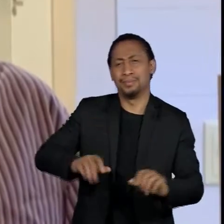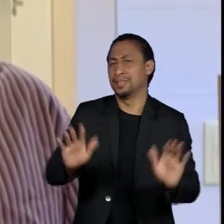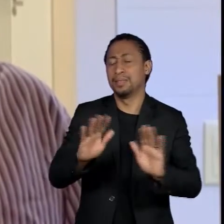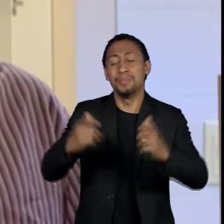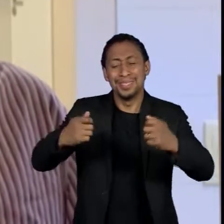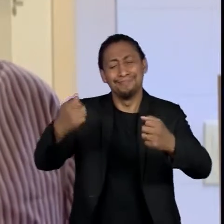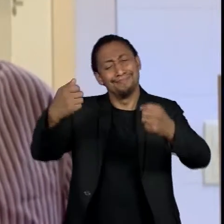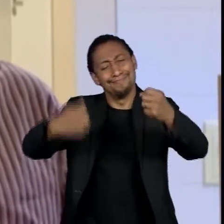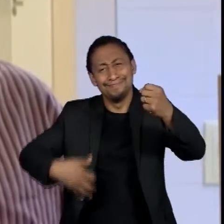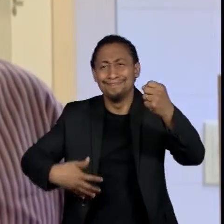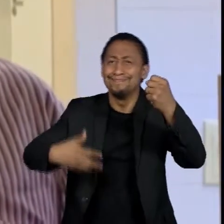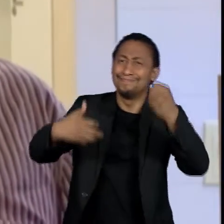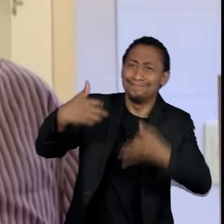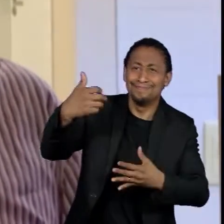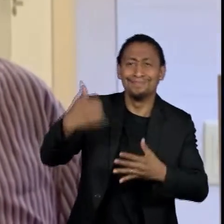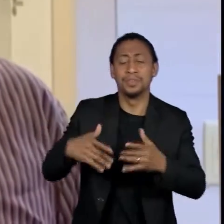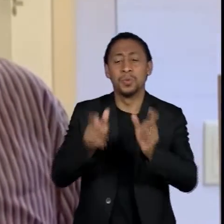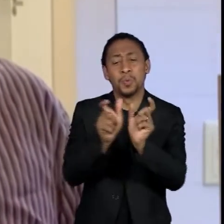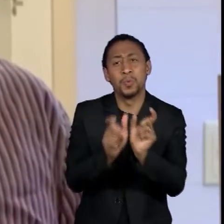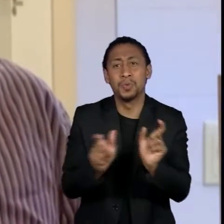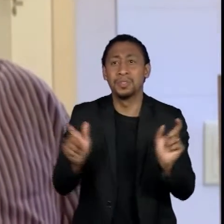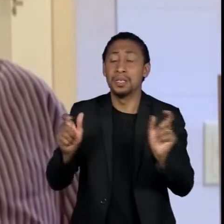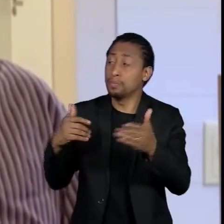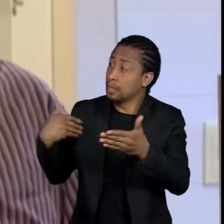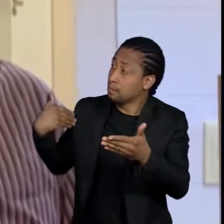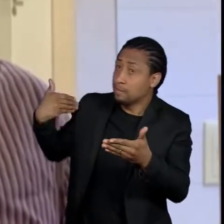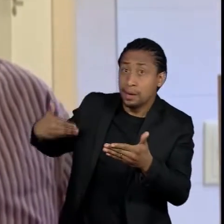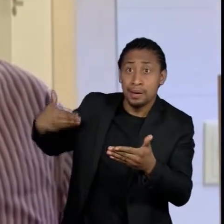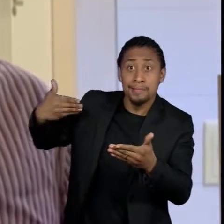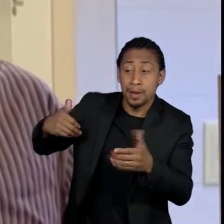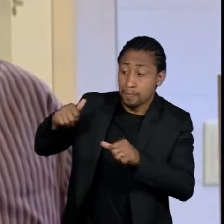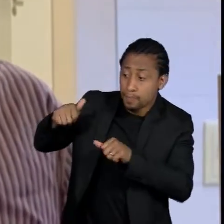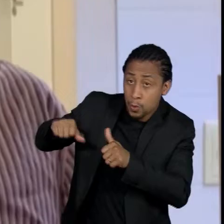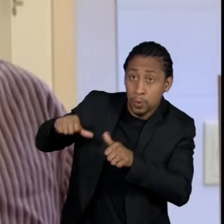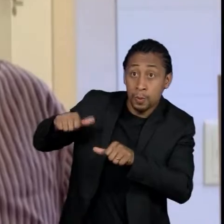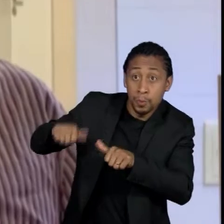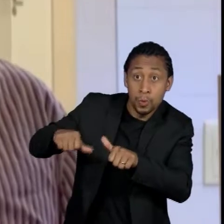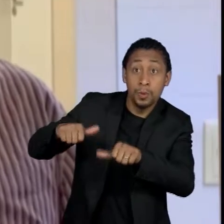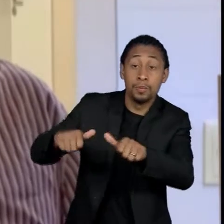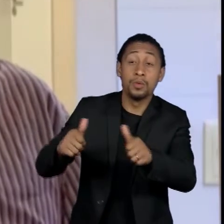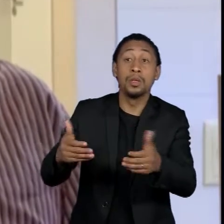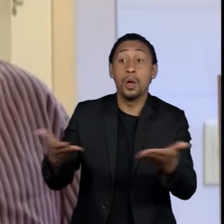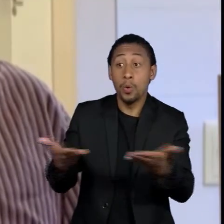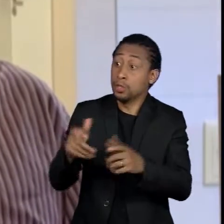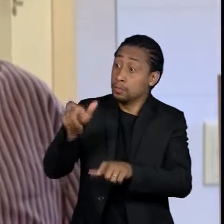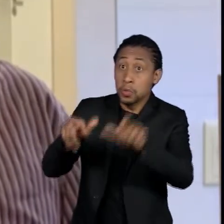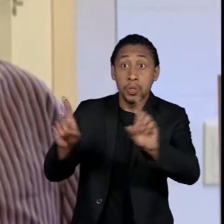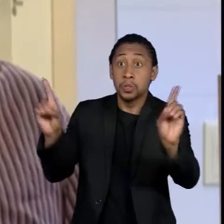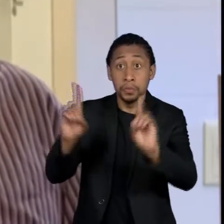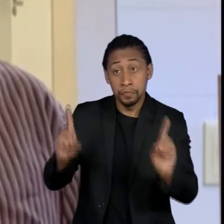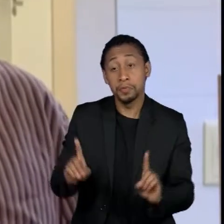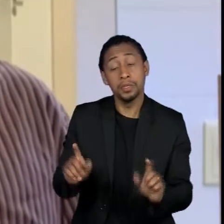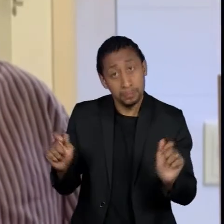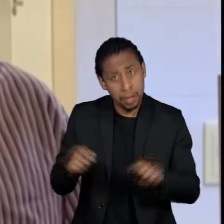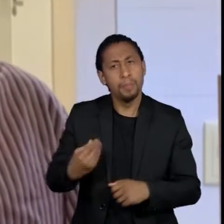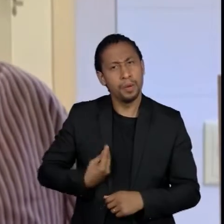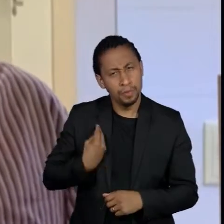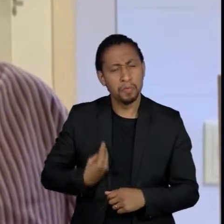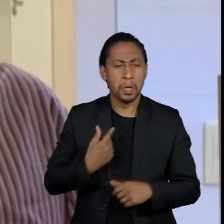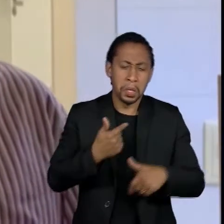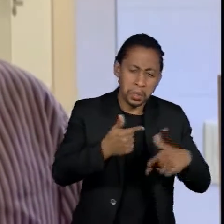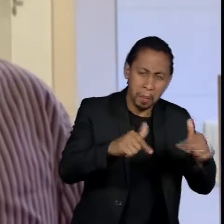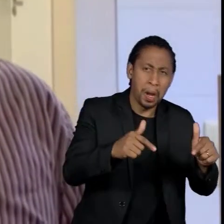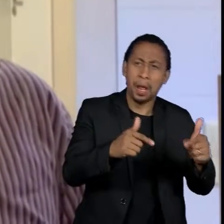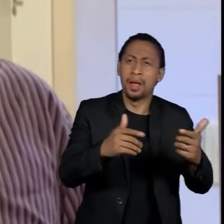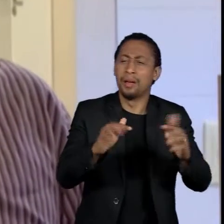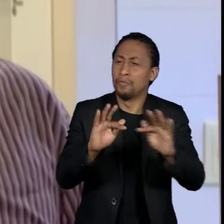para as pessoas que conceitos foram mudando ao longo do tempo. A pessoa com deficiência hoje tem uma vida plena, tem família, tem trabalho, tem